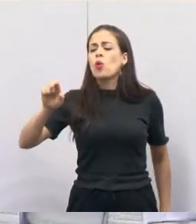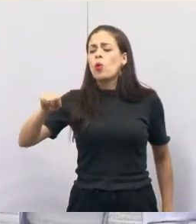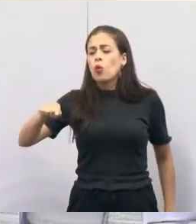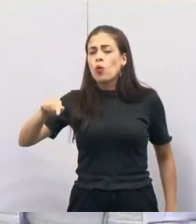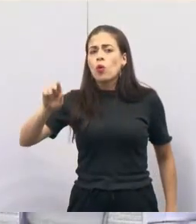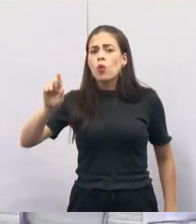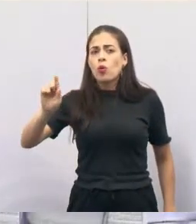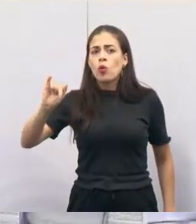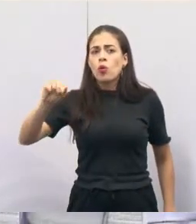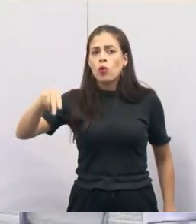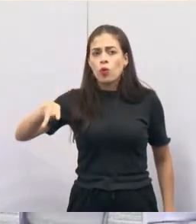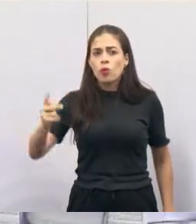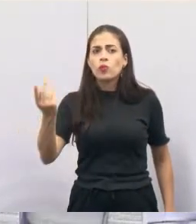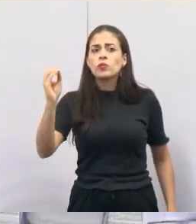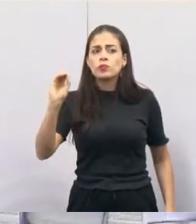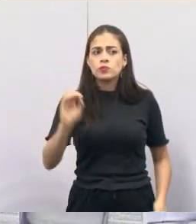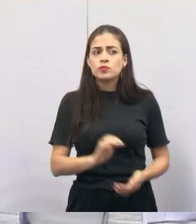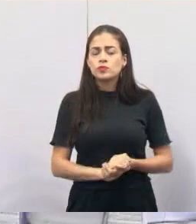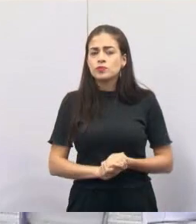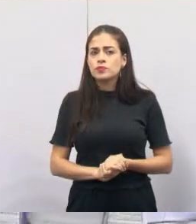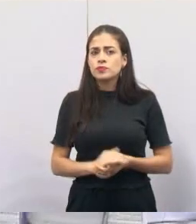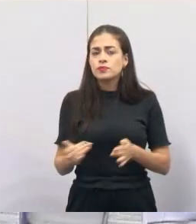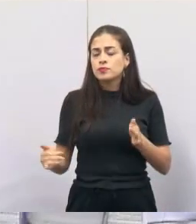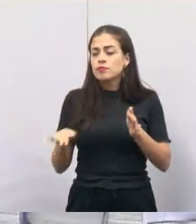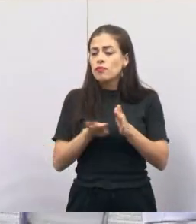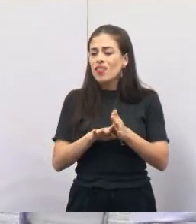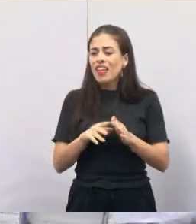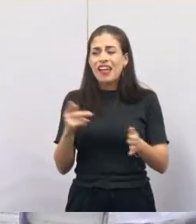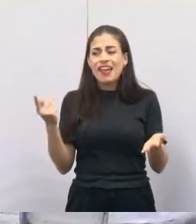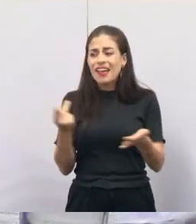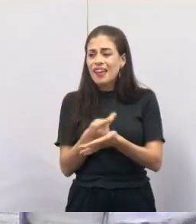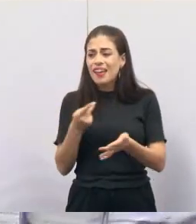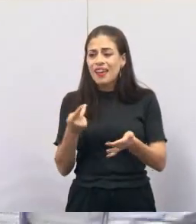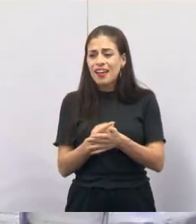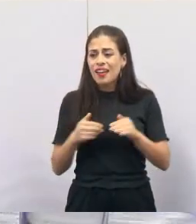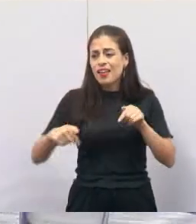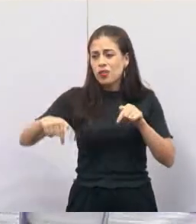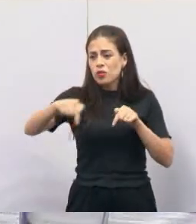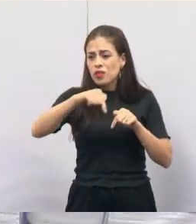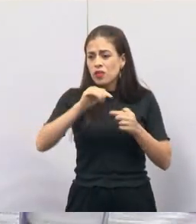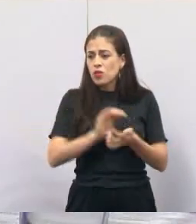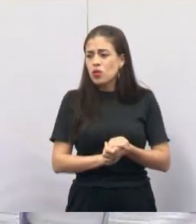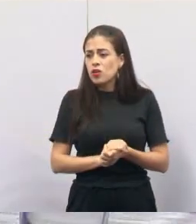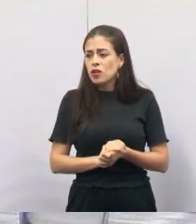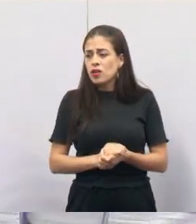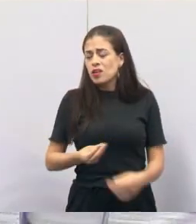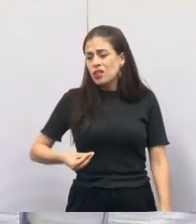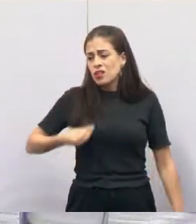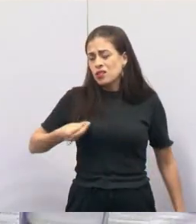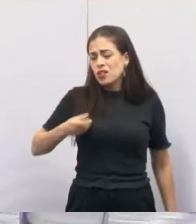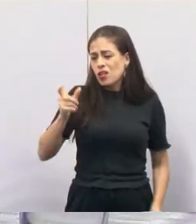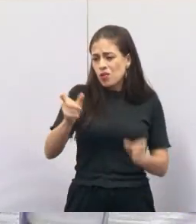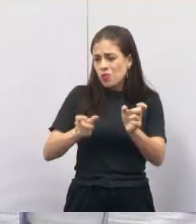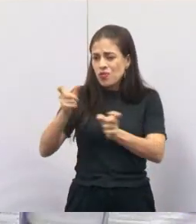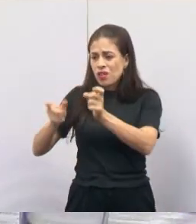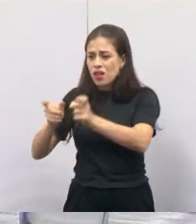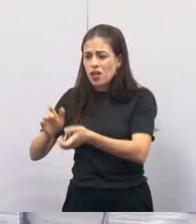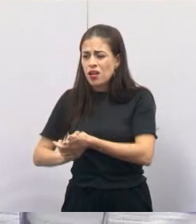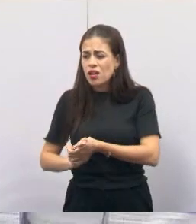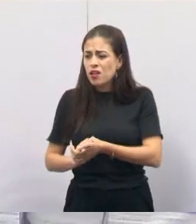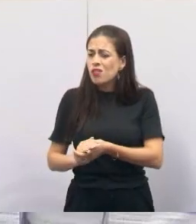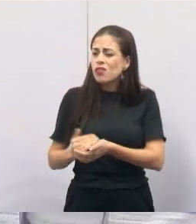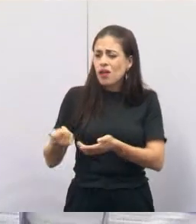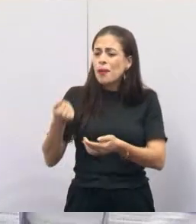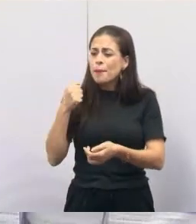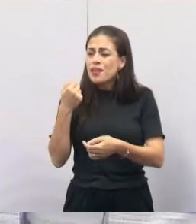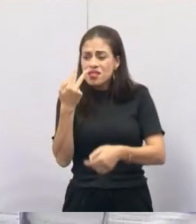novo. Então, está completamente errada essa rotatória aqui. E os moradores disseram, vereadores, tem que ir lá para ver